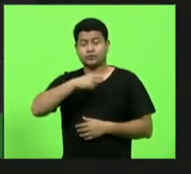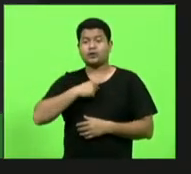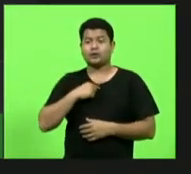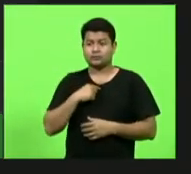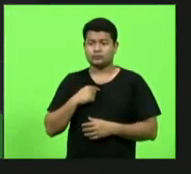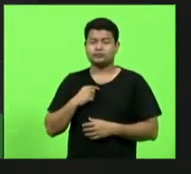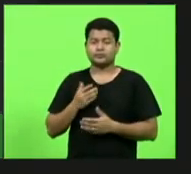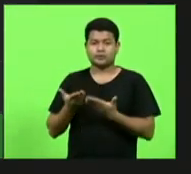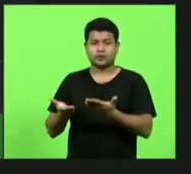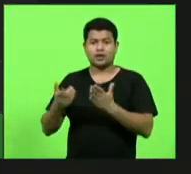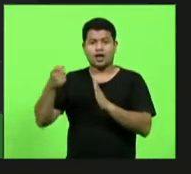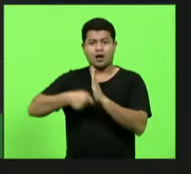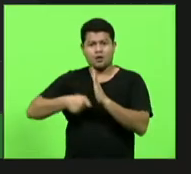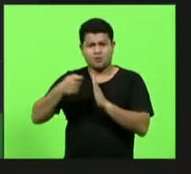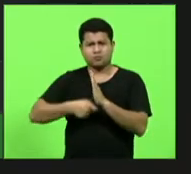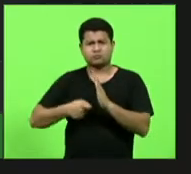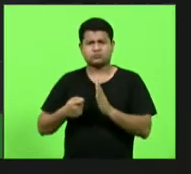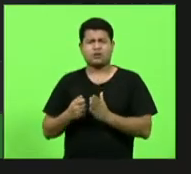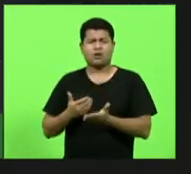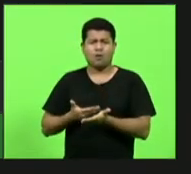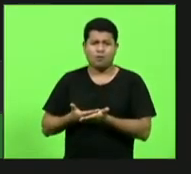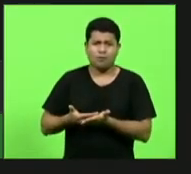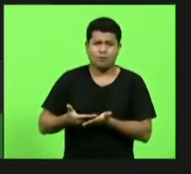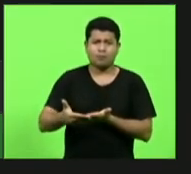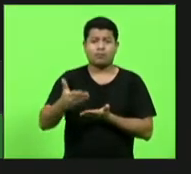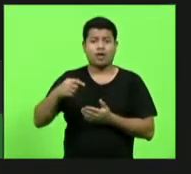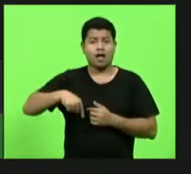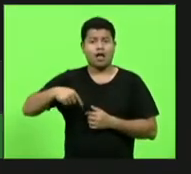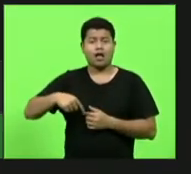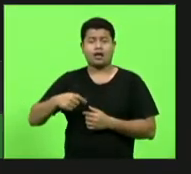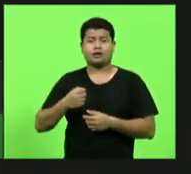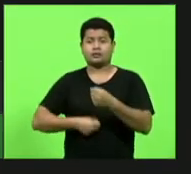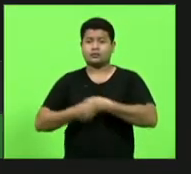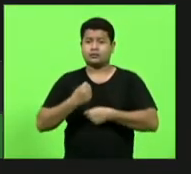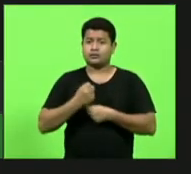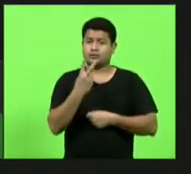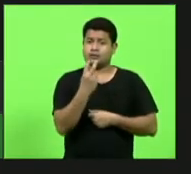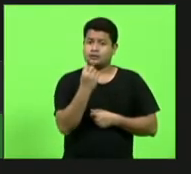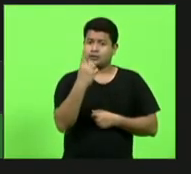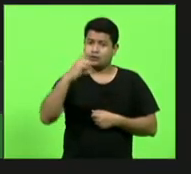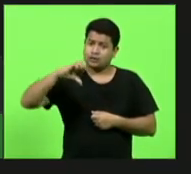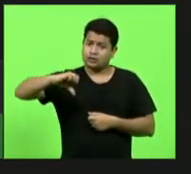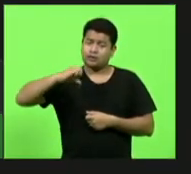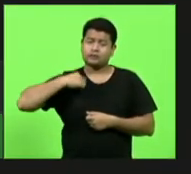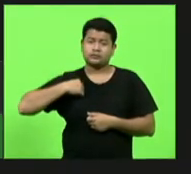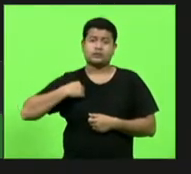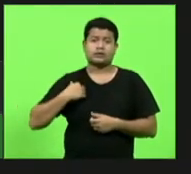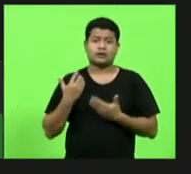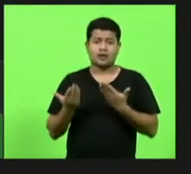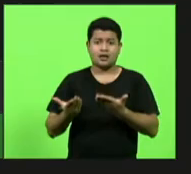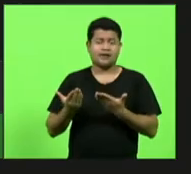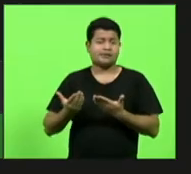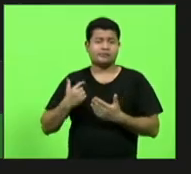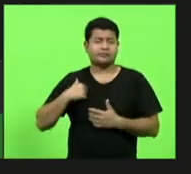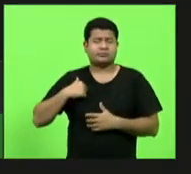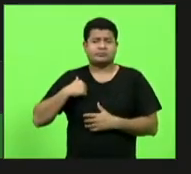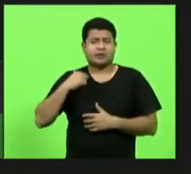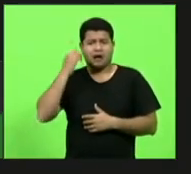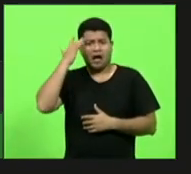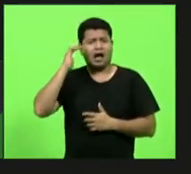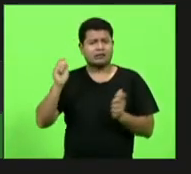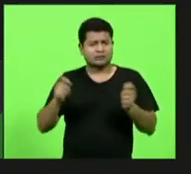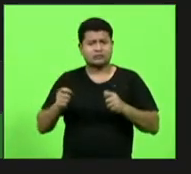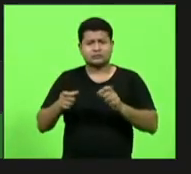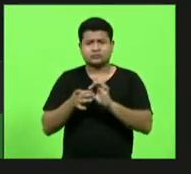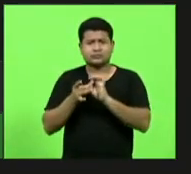luta do colega desde o início do seu mandato, desde 2019. Então, não vejo razão para negarmos a